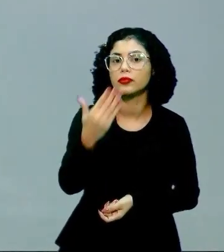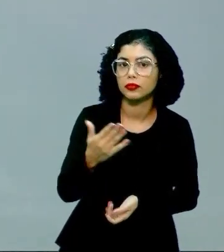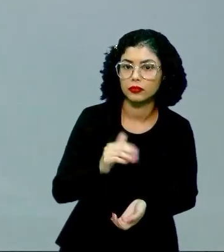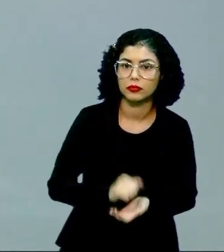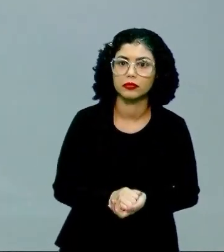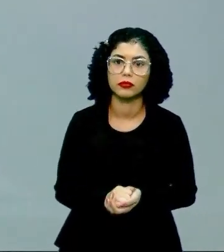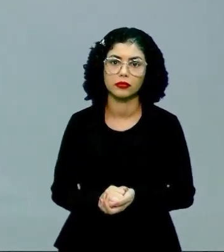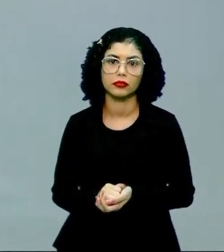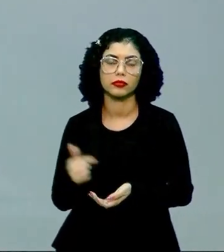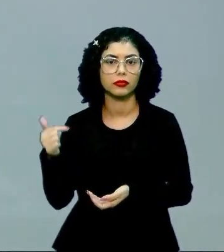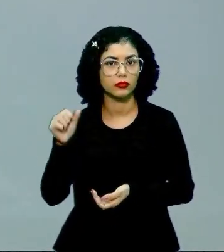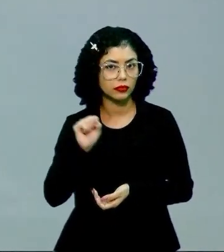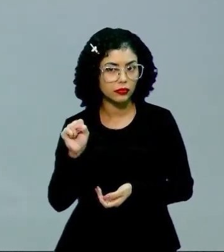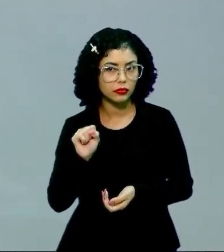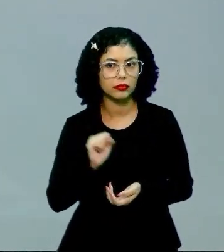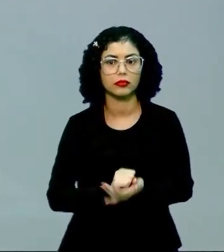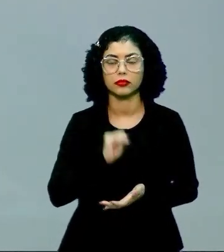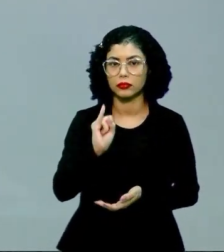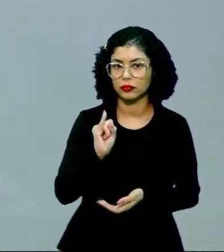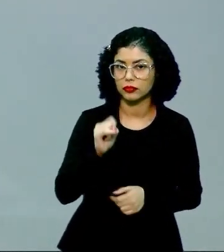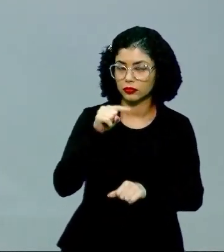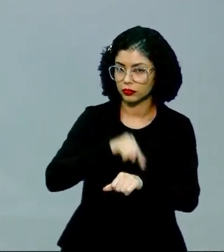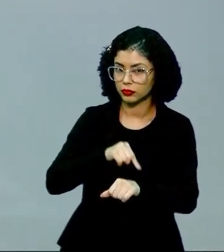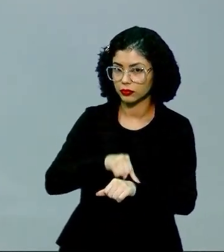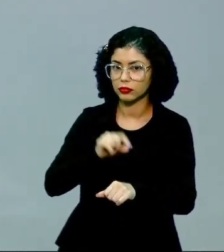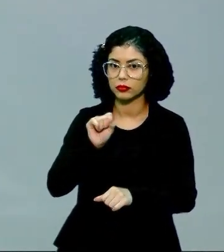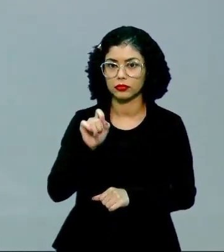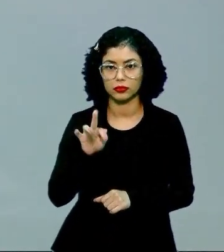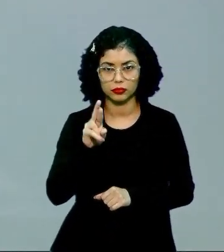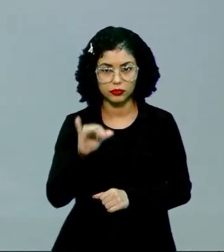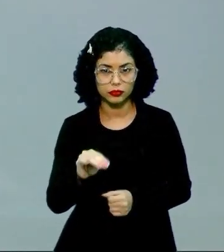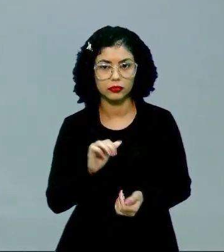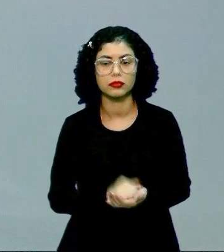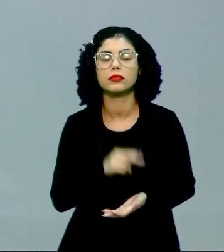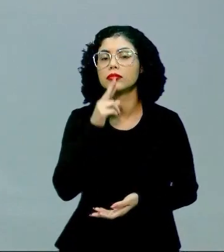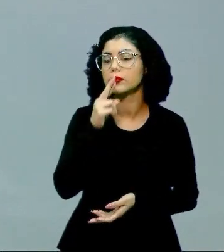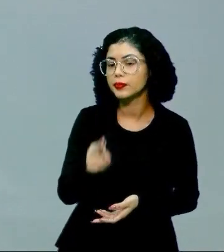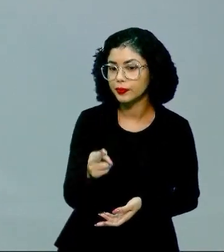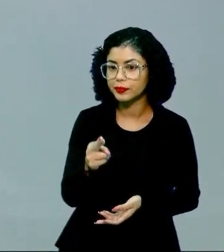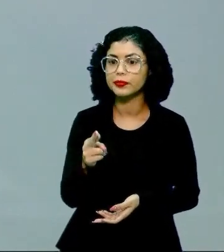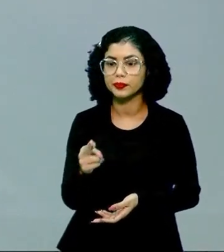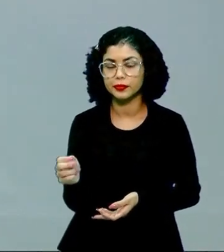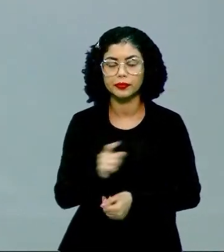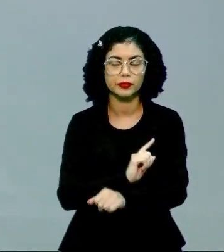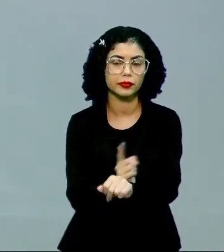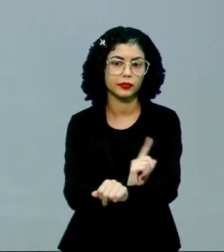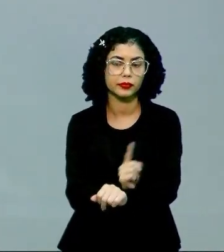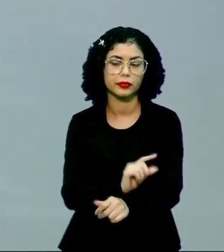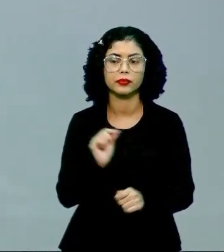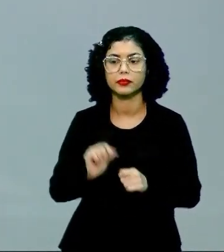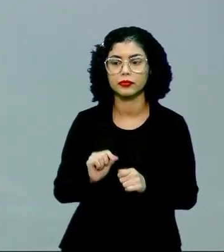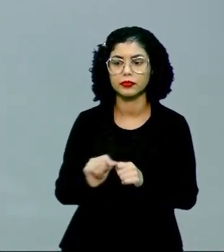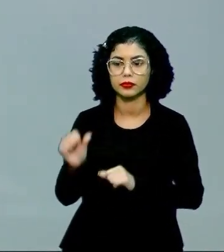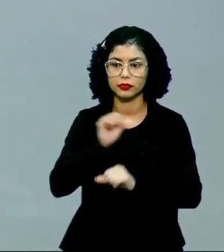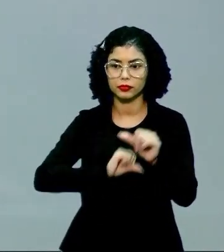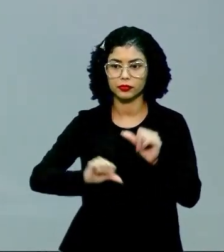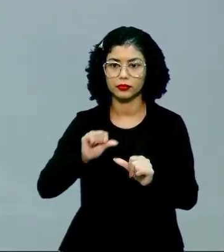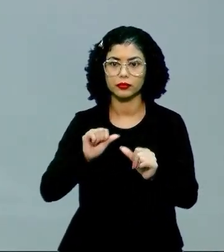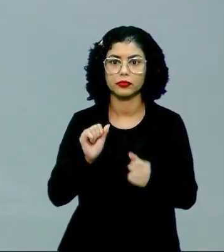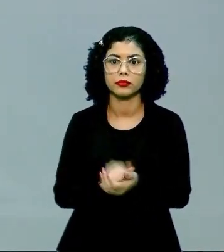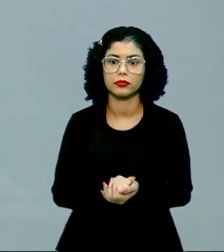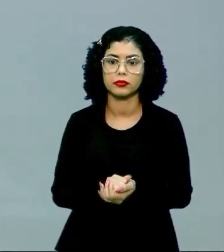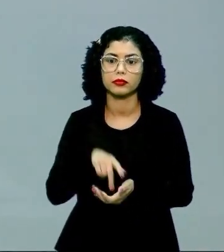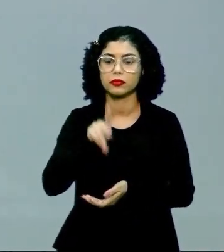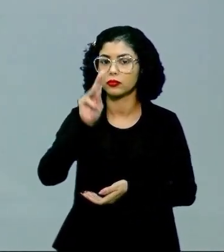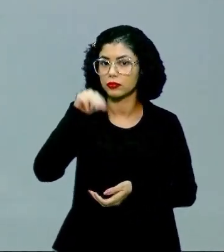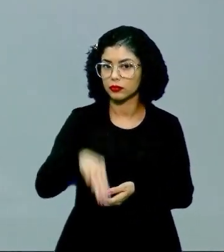valor em segundos Então se Precisamos do tempo em segundo temos que calcular essa velocidade primeiro realizando essa conversão se eu quero converter